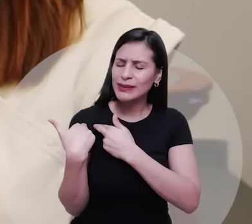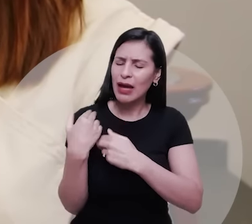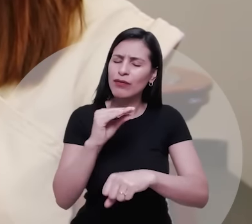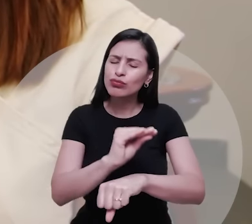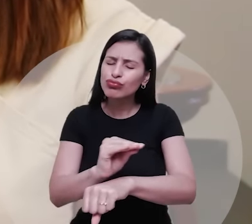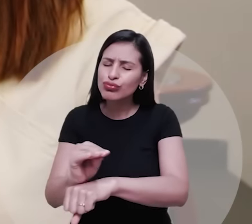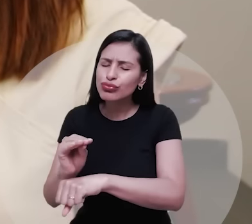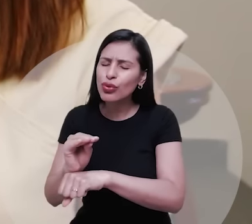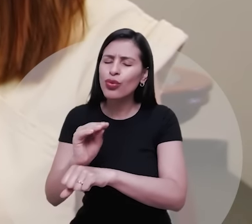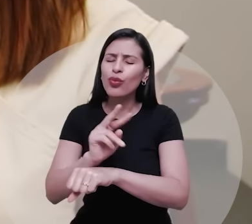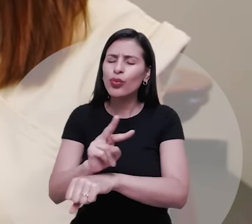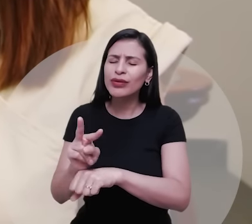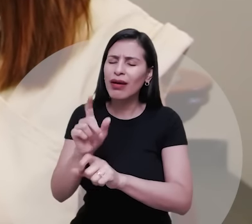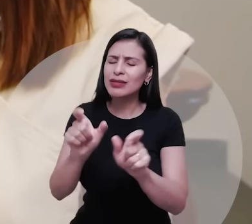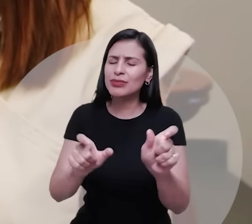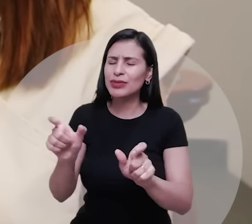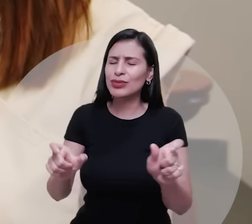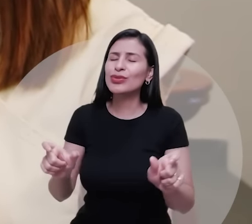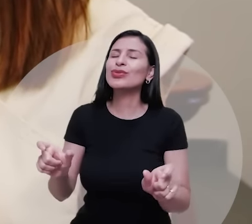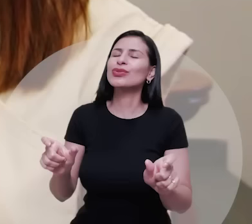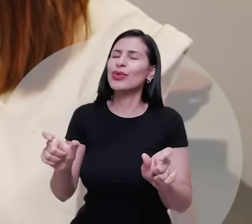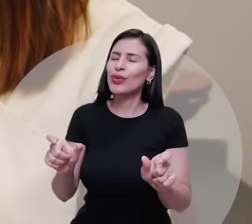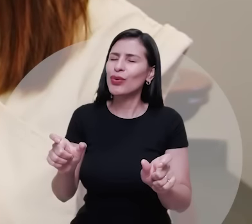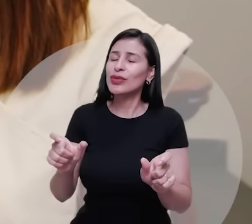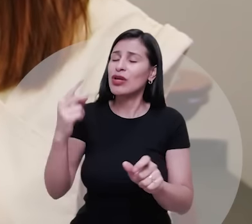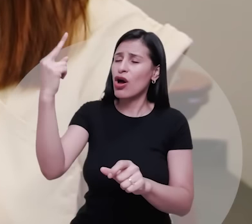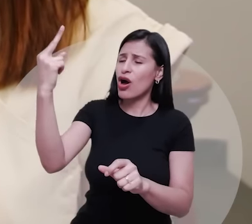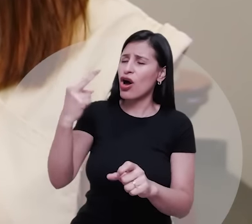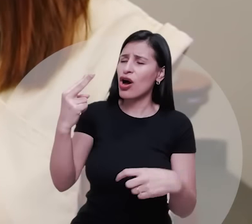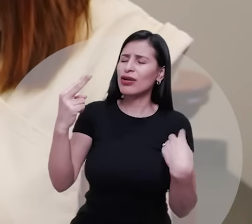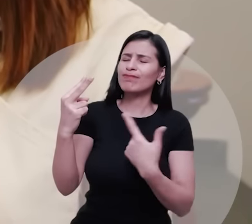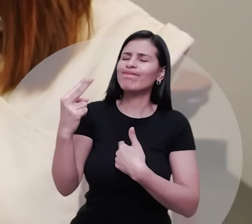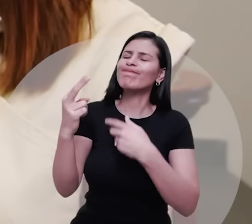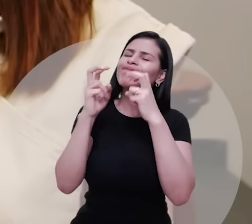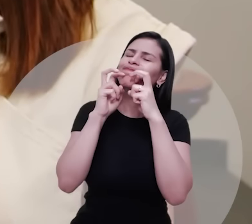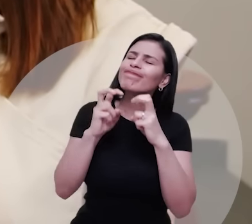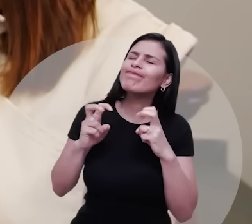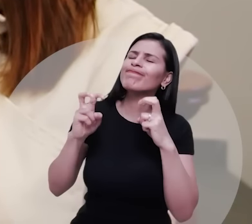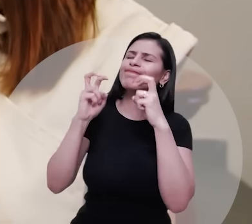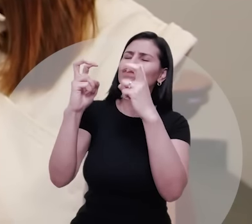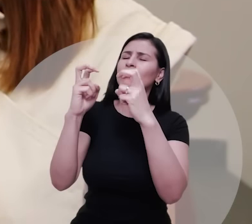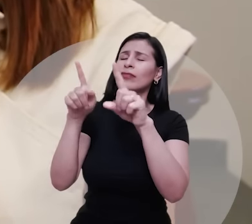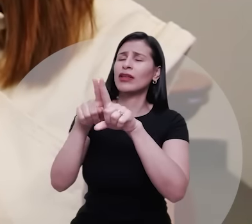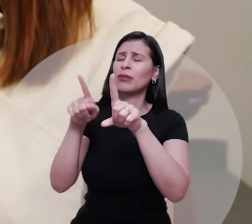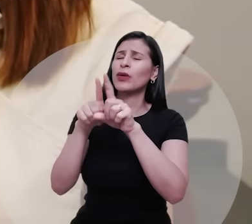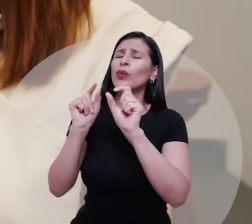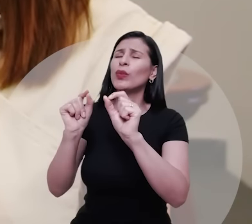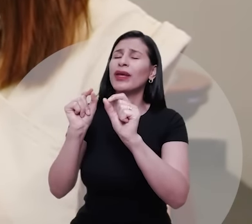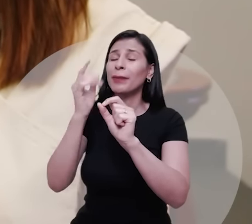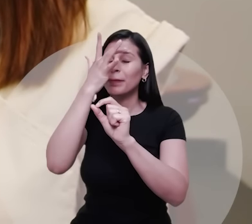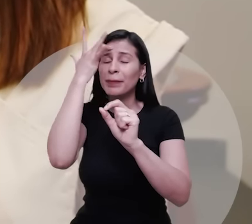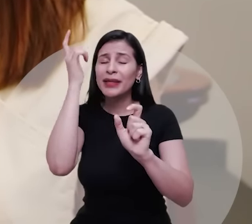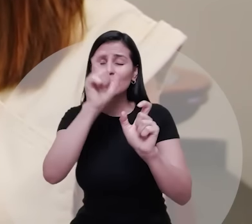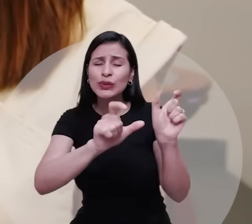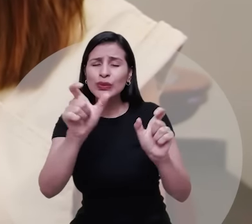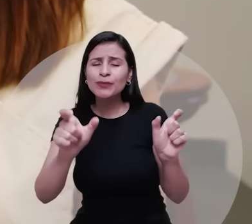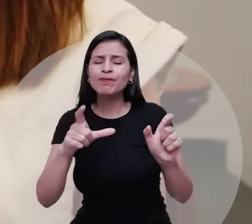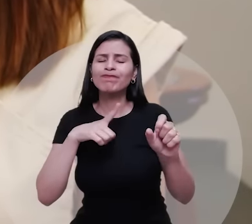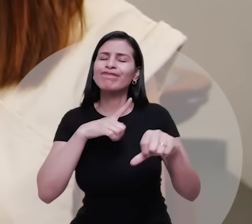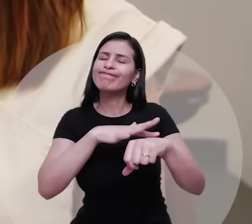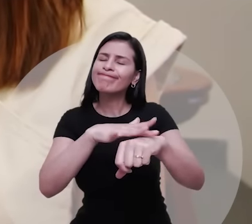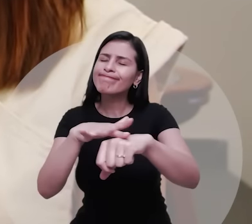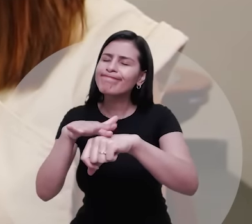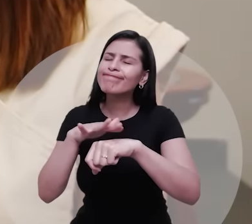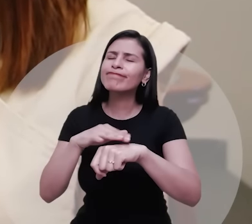Ouve, Senhor, também o nosso clamor pelas pessoas que conhecemos que estão doentes, enlutadas e em